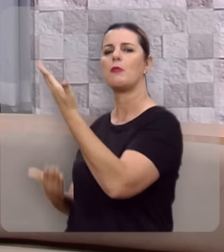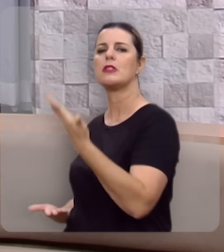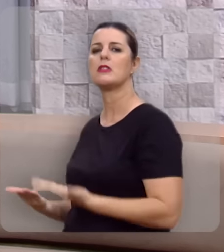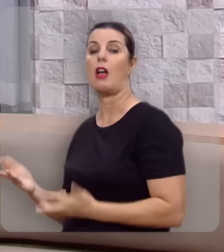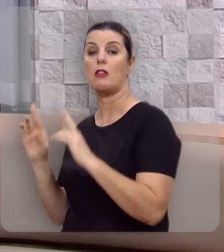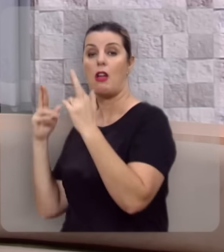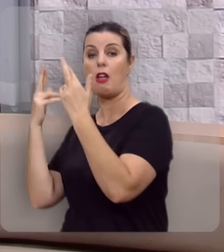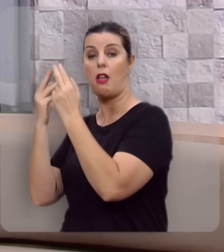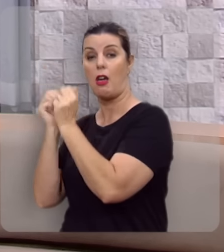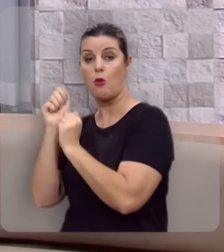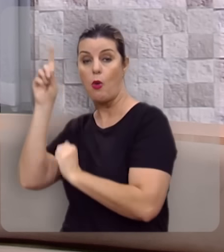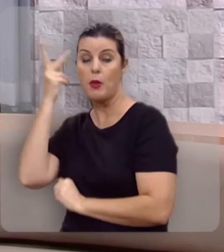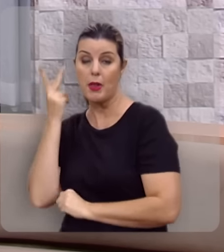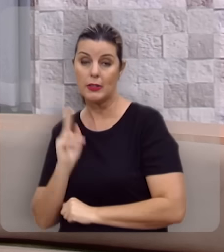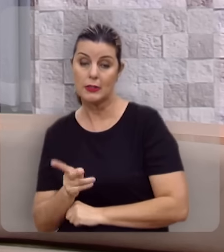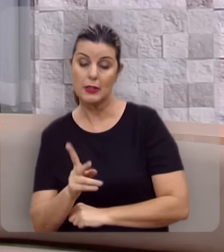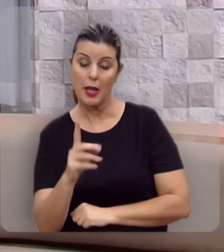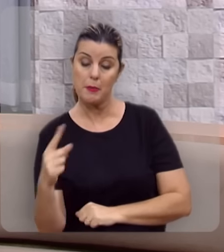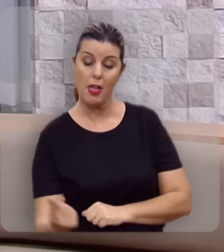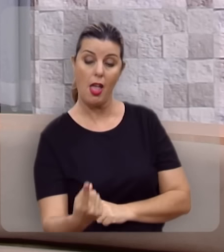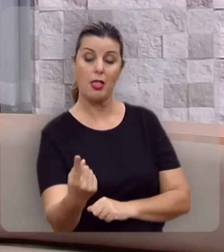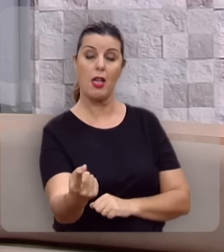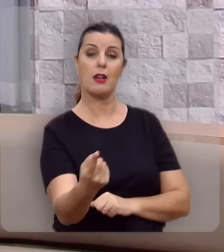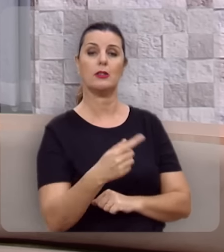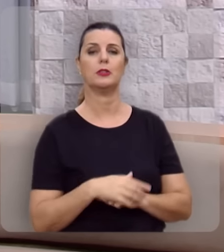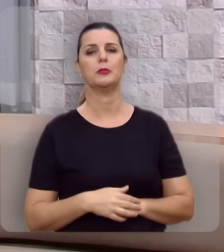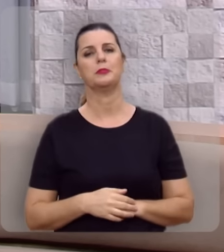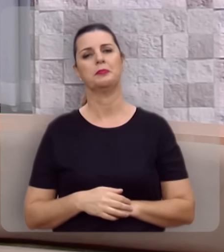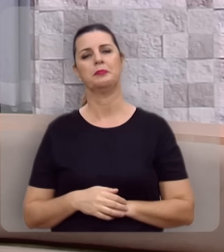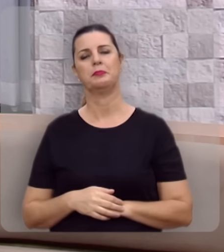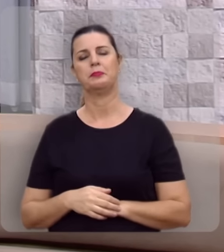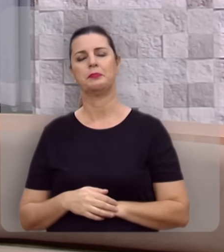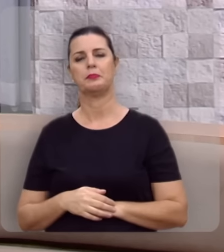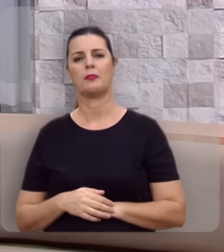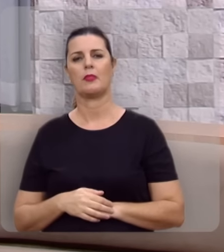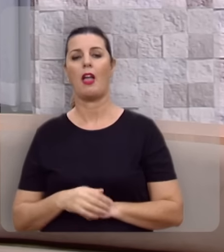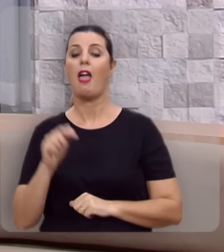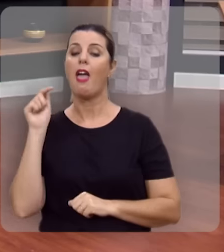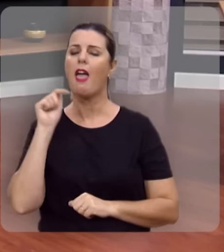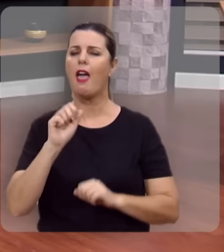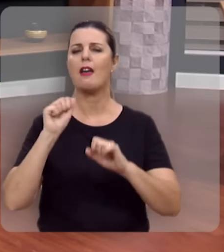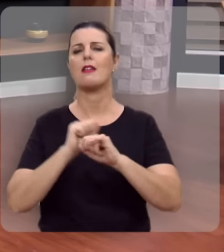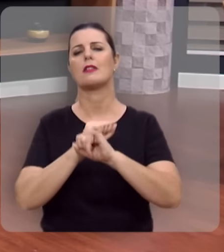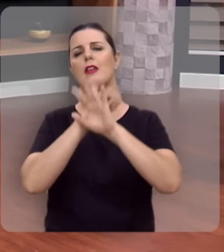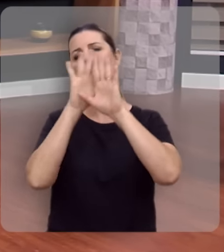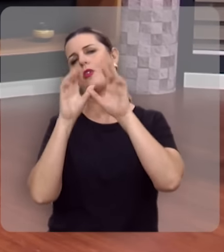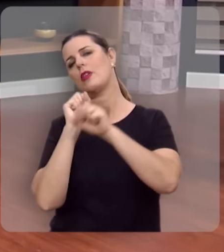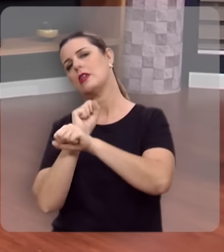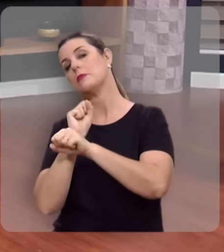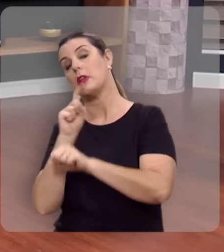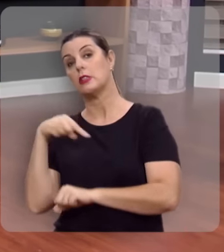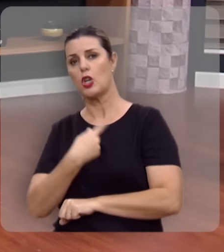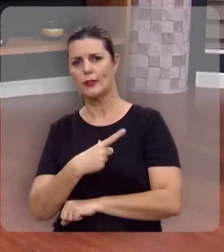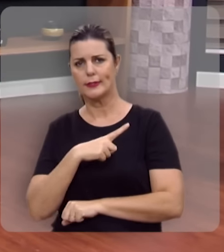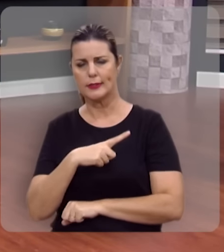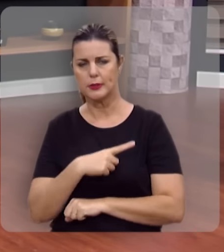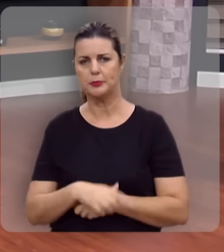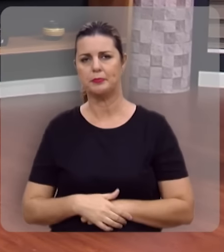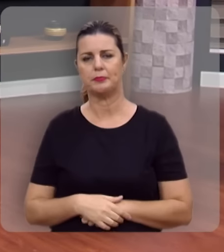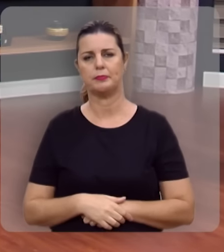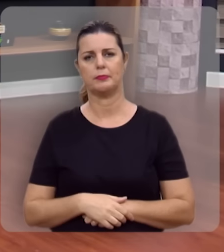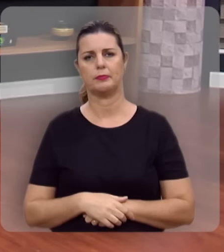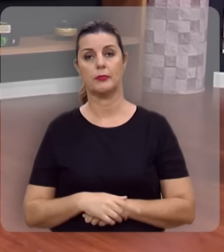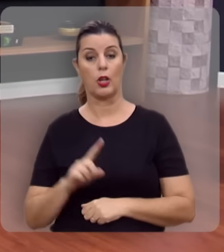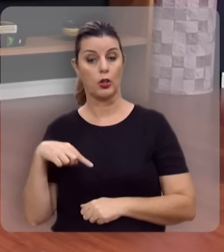o serviremos e reinaremos com Ele para sempre e sempre e sempre. É esta gloriosa esperança que nós